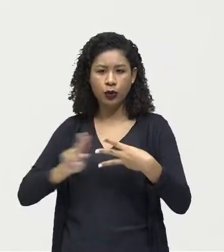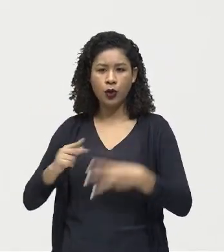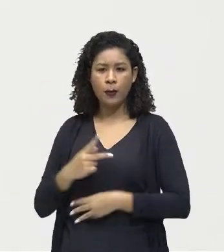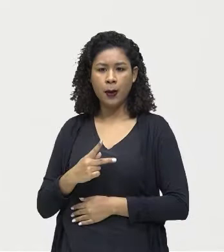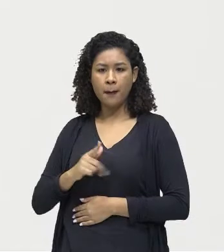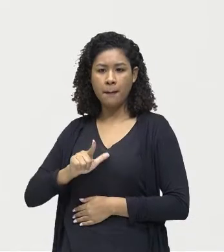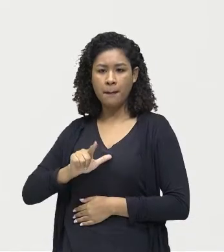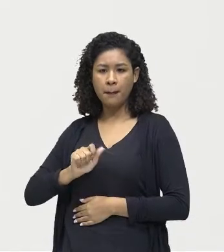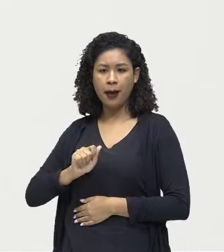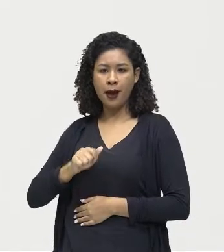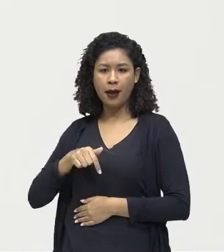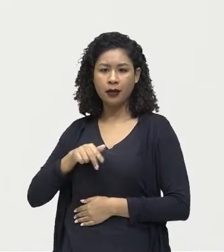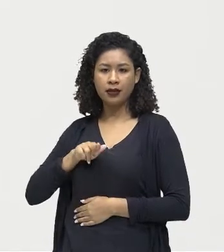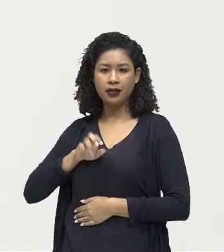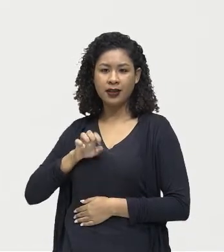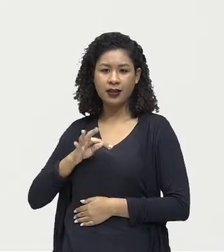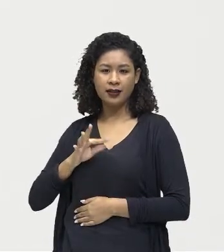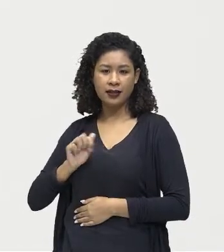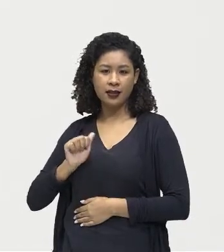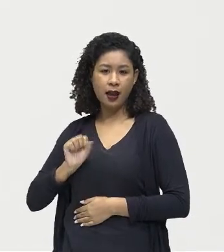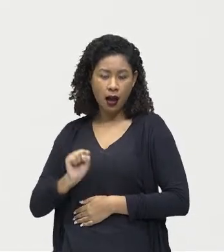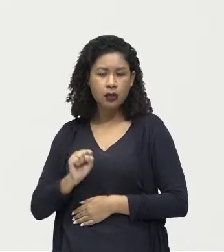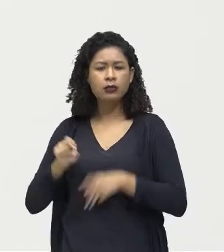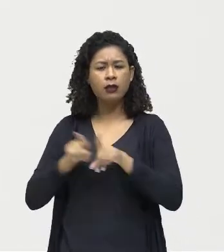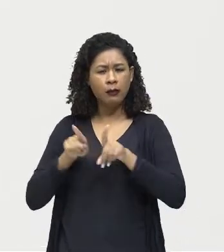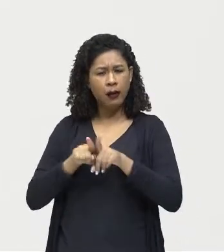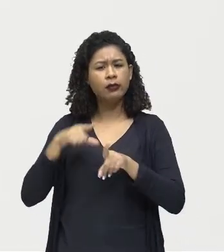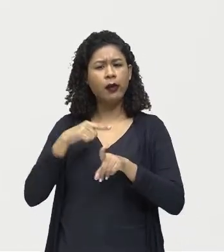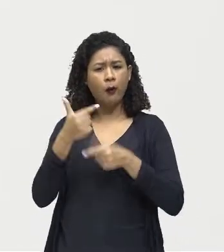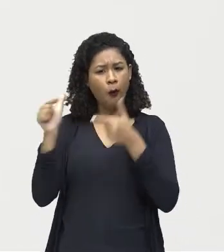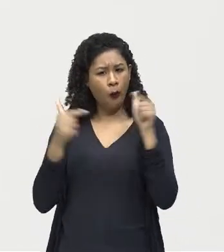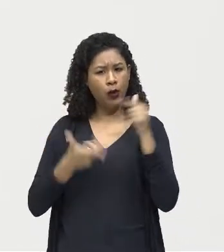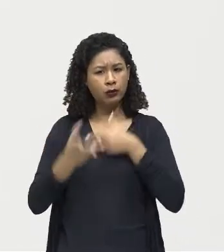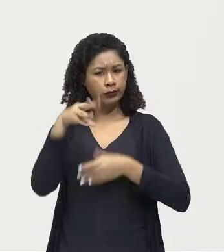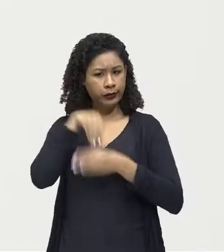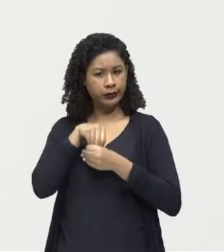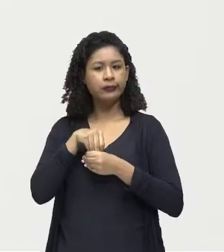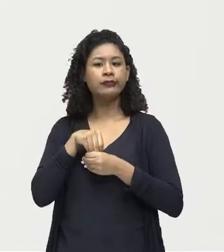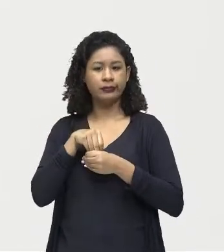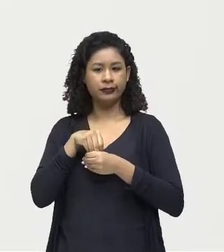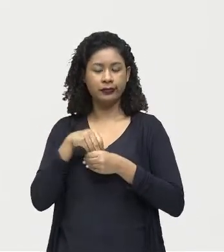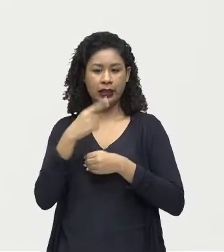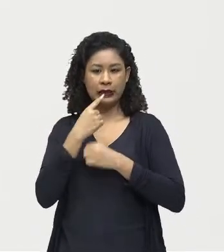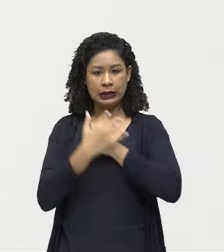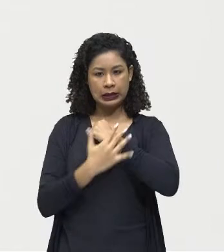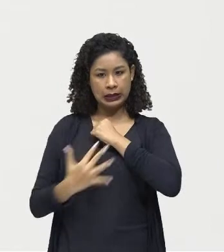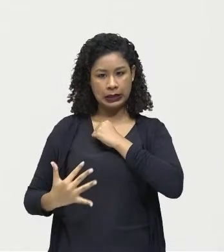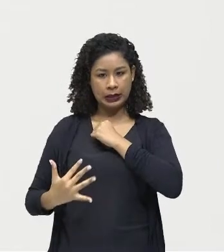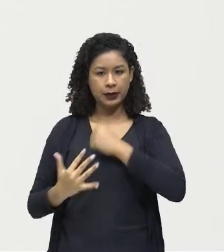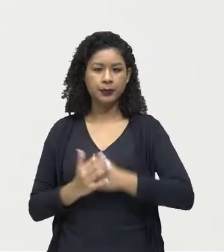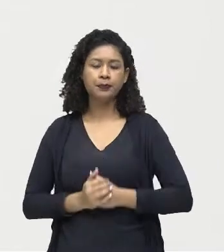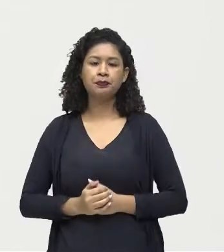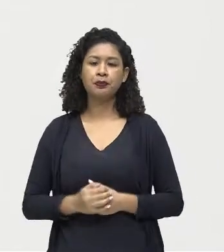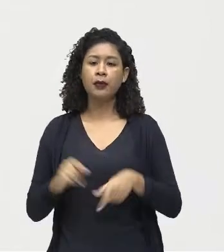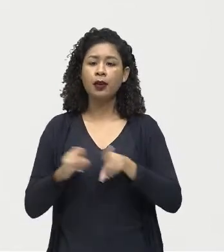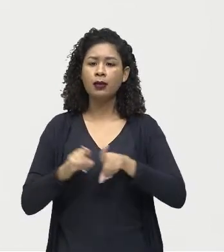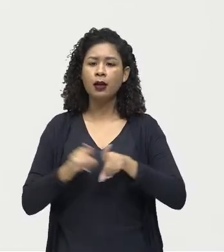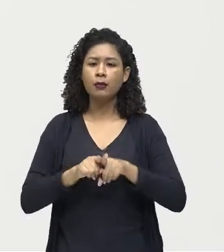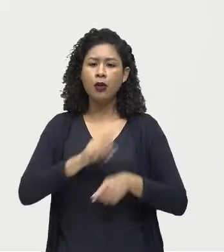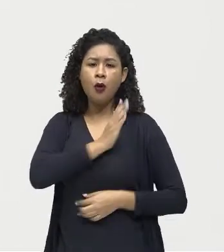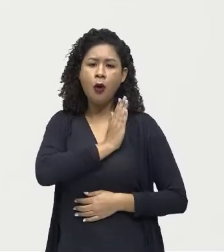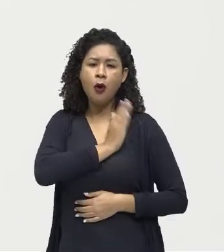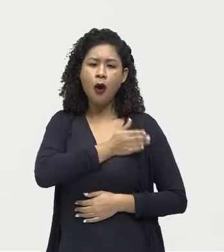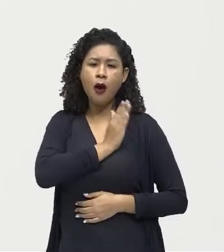né? Então ele vai ter ali outra constituição também, além das hemácias. E o coração, né? O coração que está